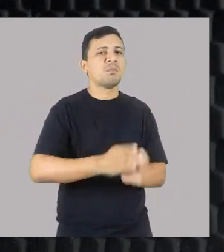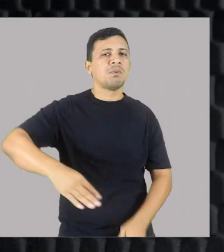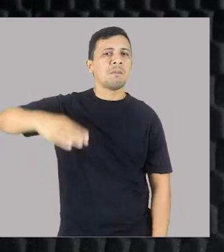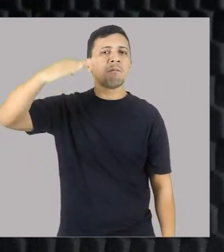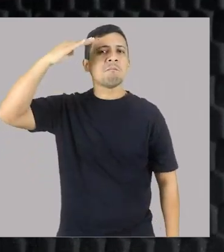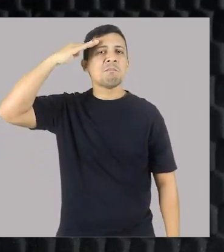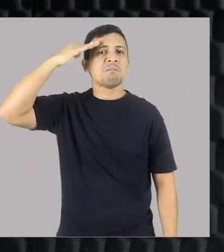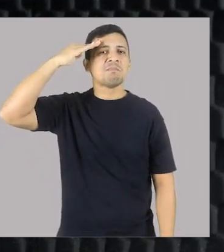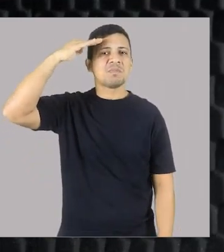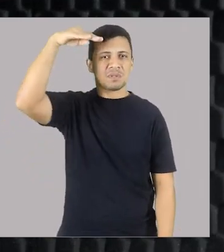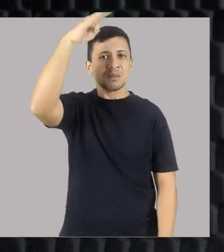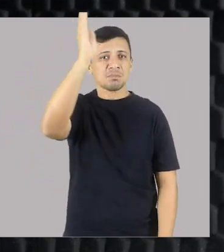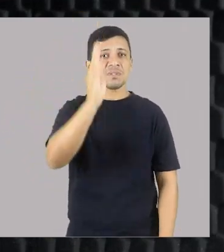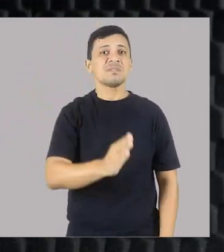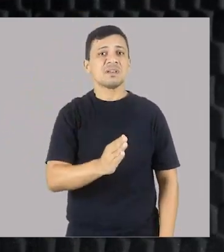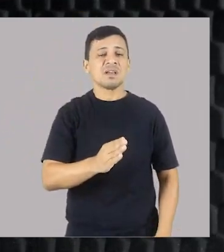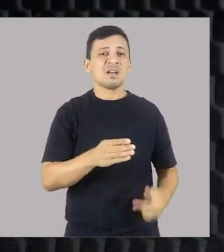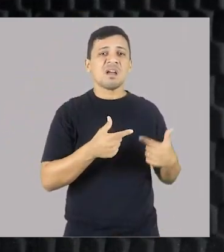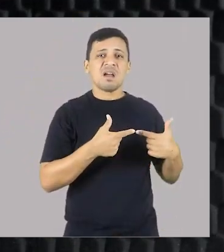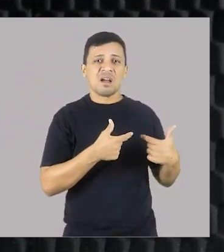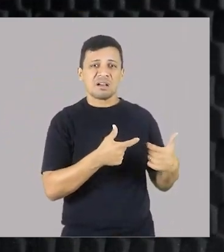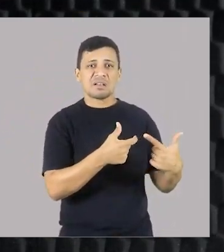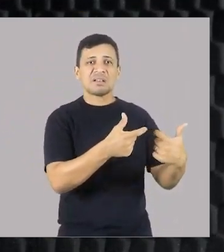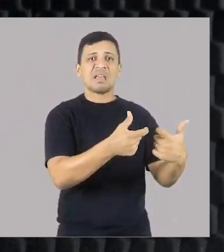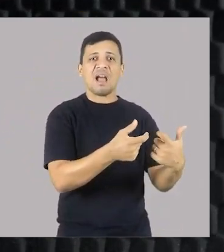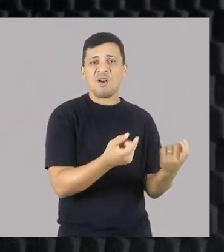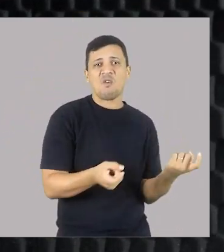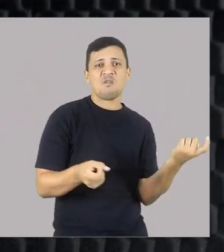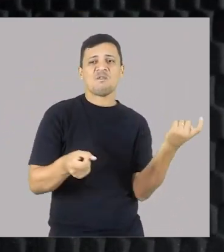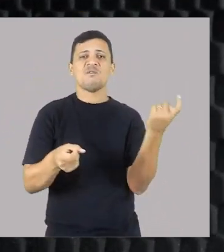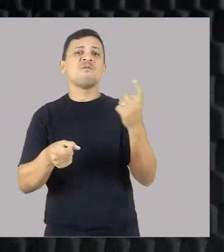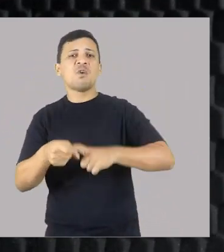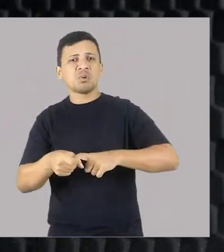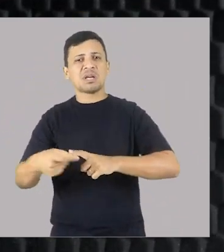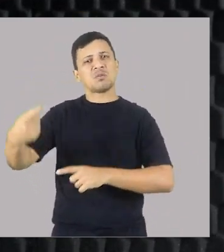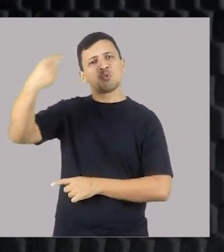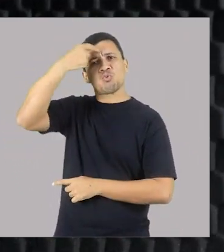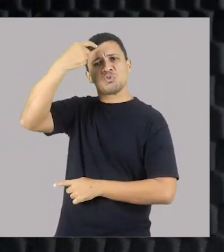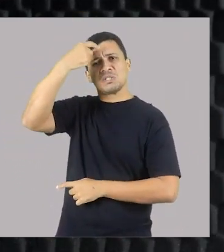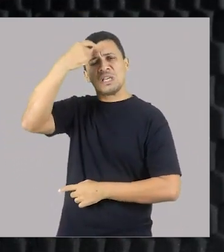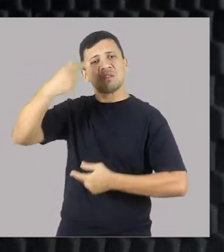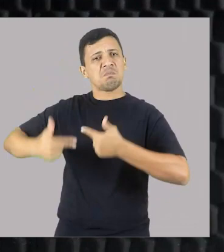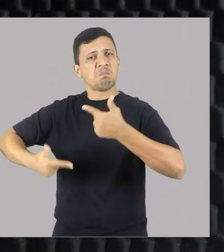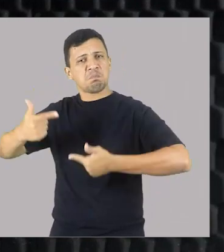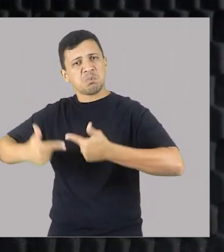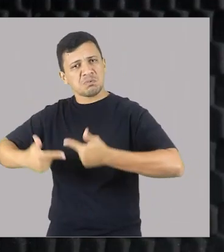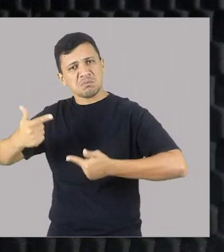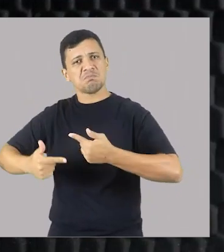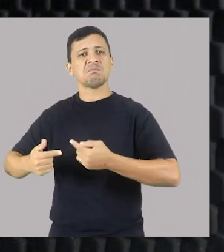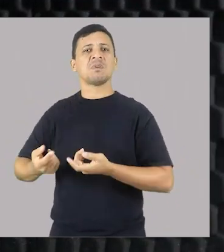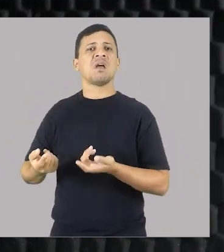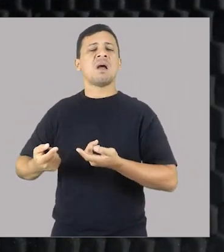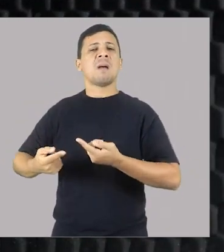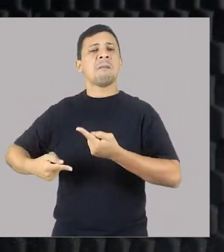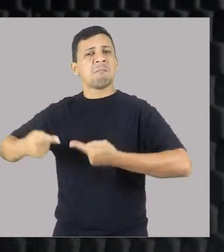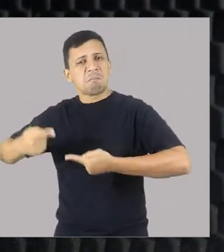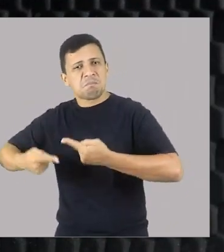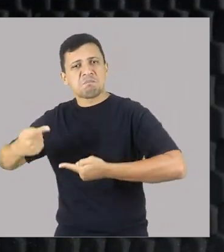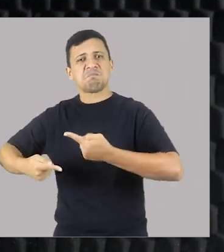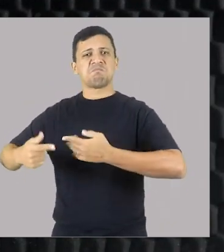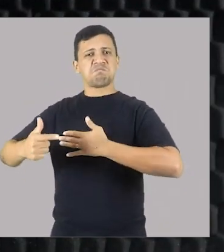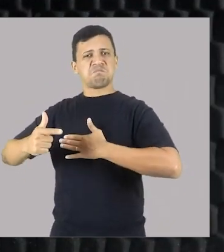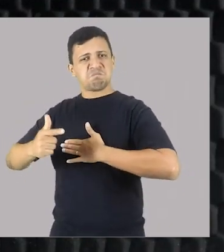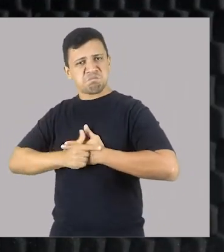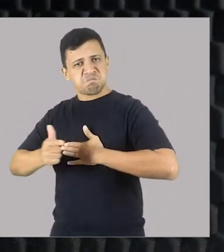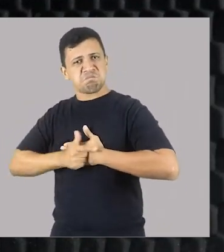Guerra do Paraguai, eles vieram dessa guerra mais politizados, mais conscientes do papel que os militares do